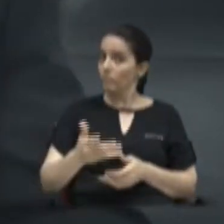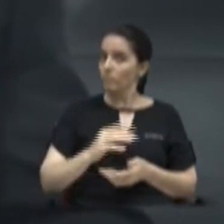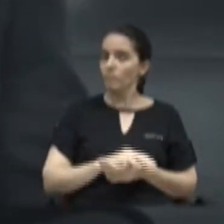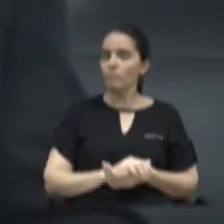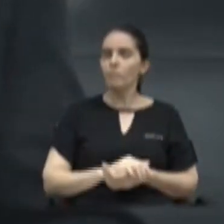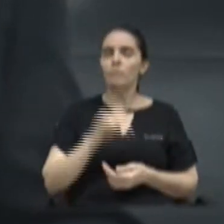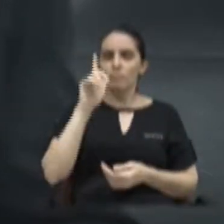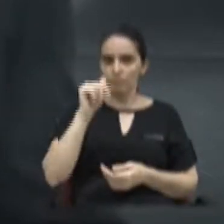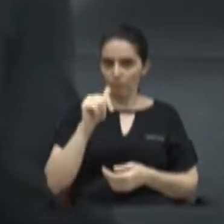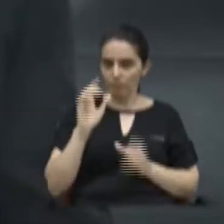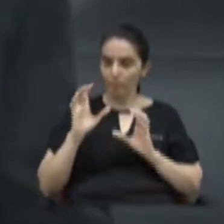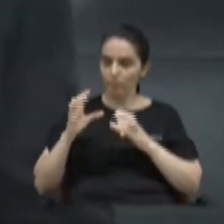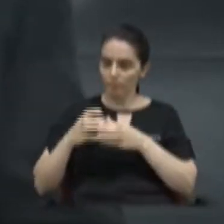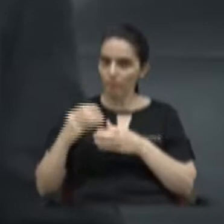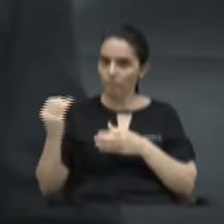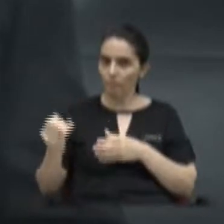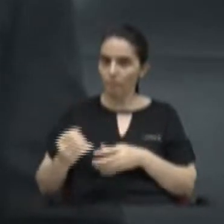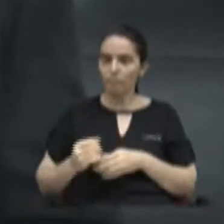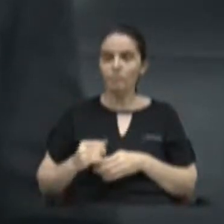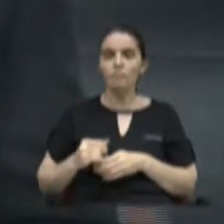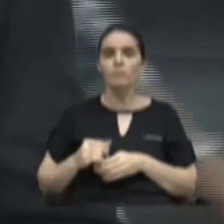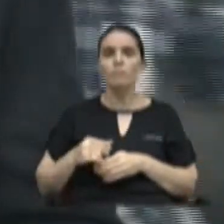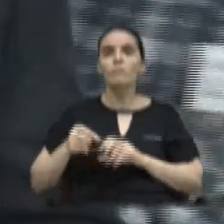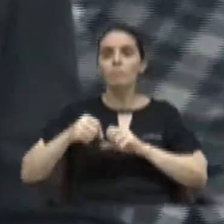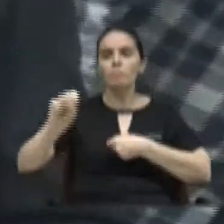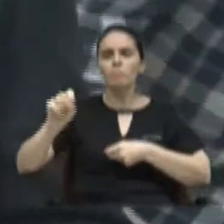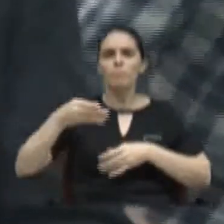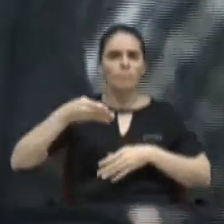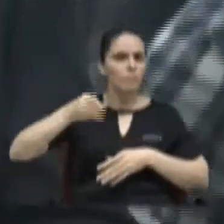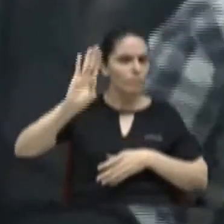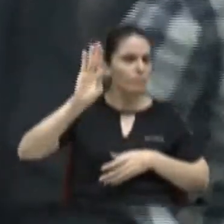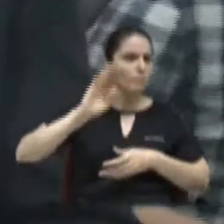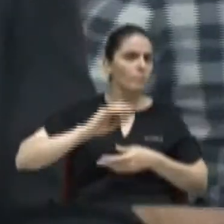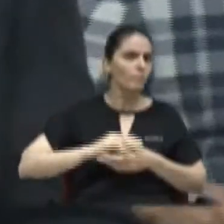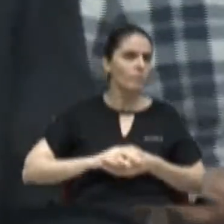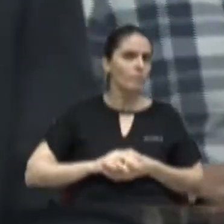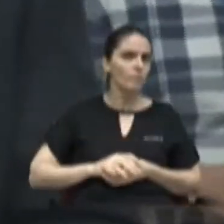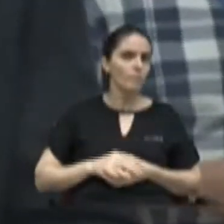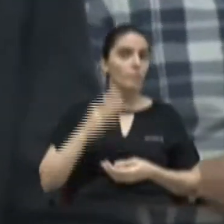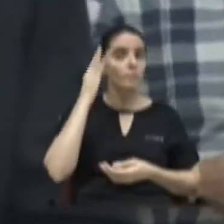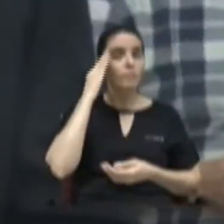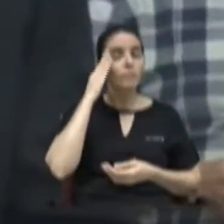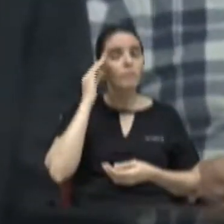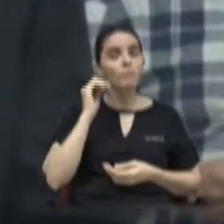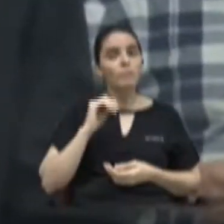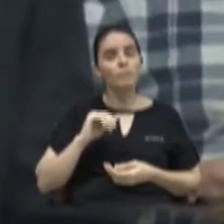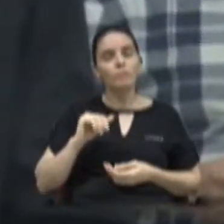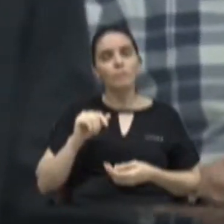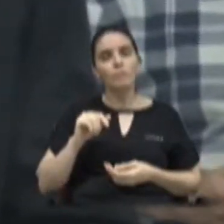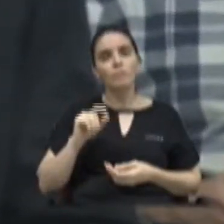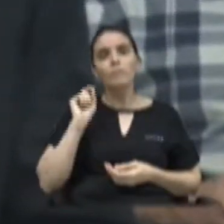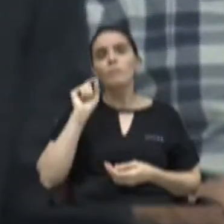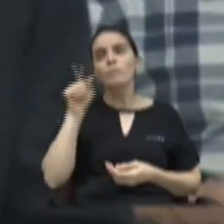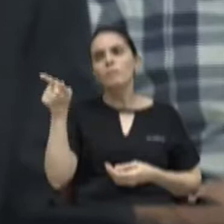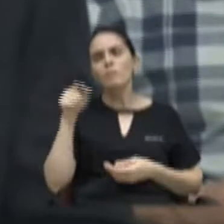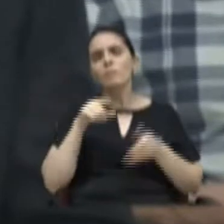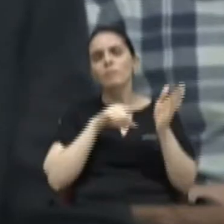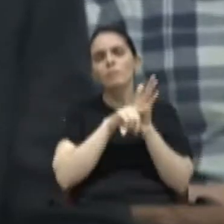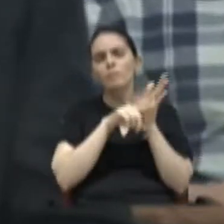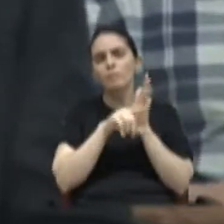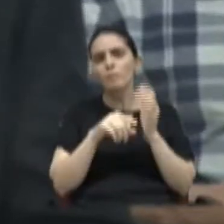ofício à Ares PCJ, pedindo as informações do que eles colheram aqui no município, para que